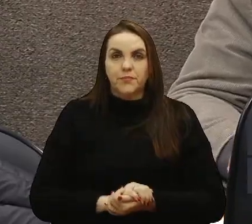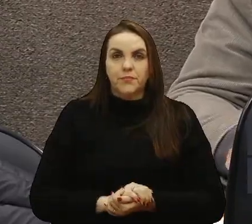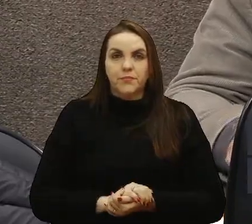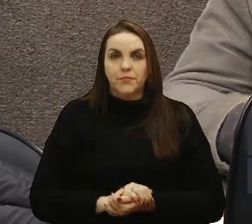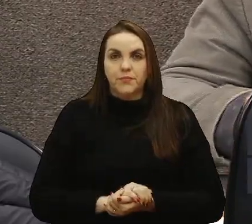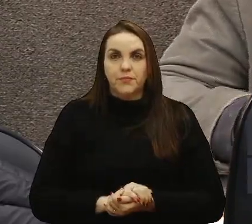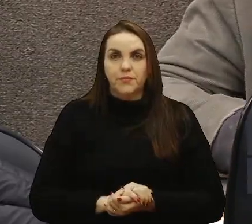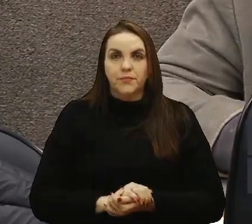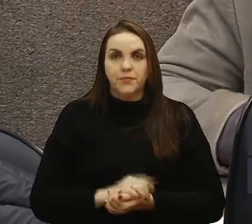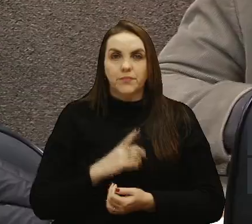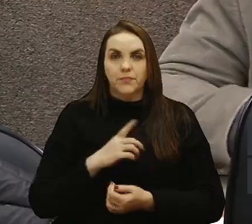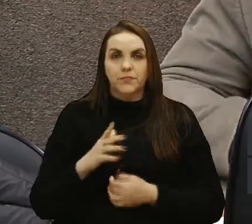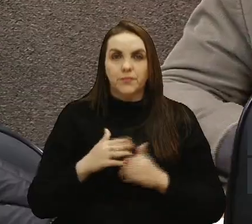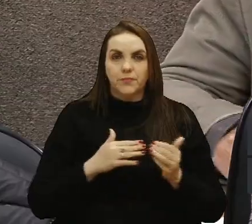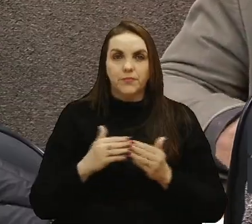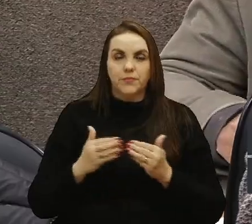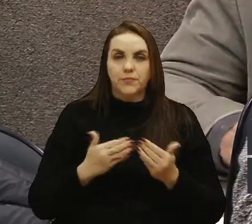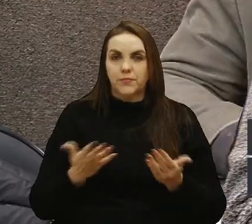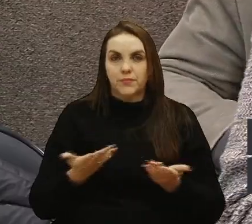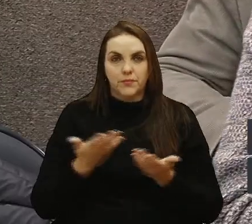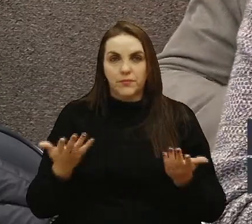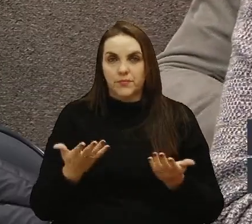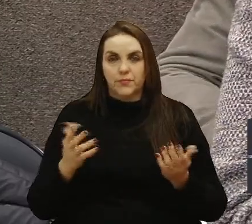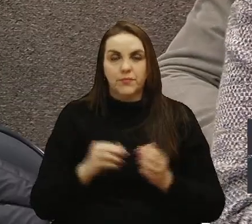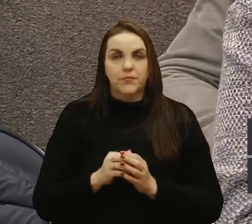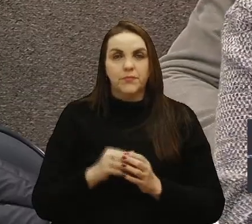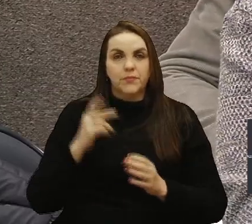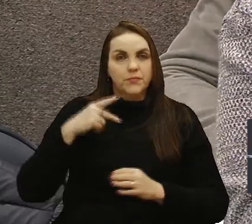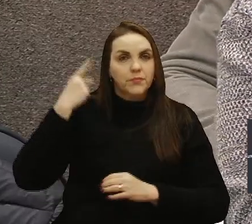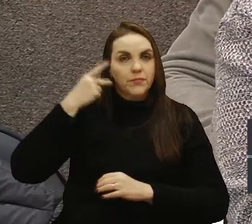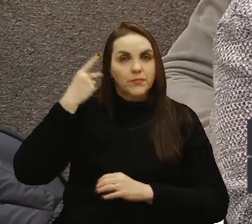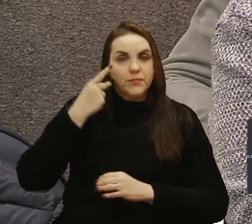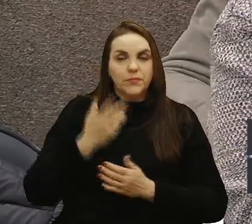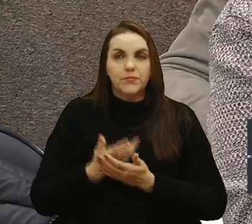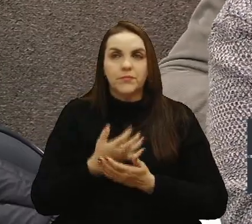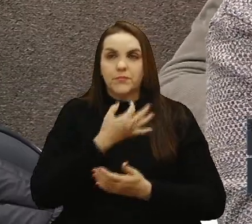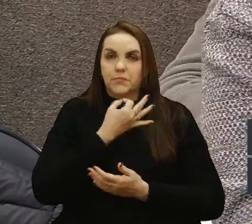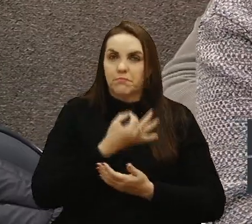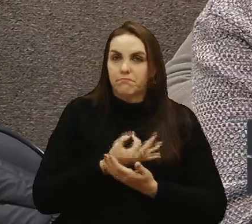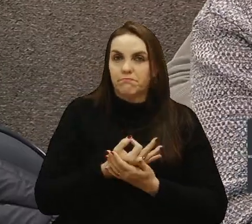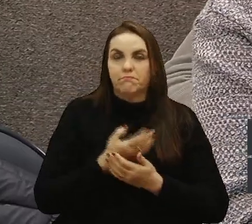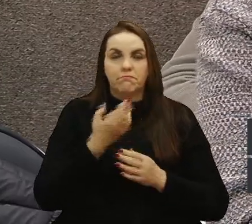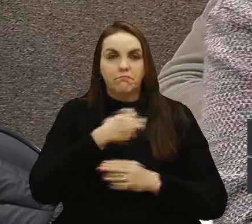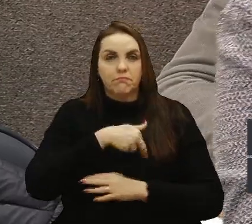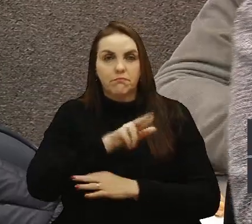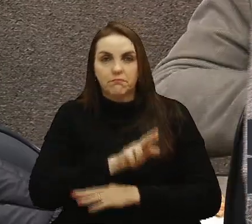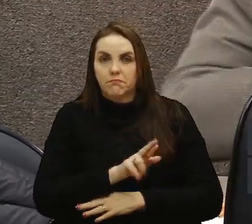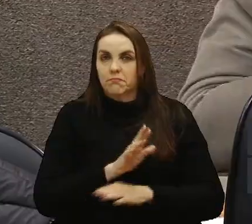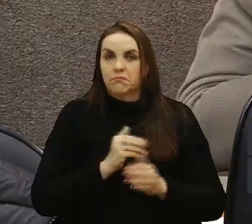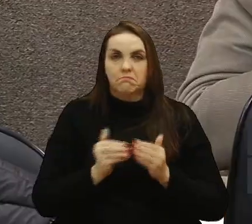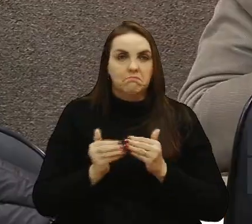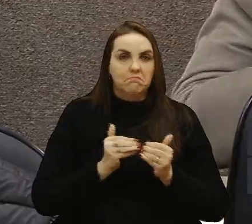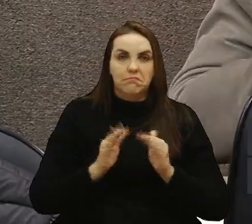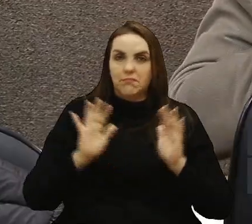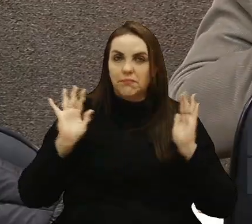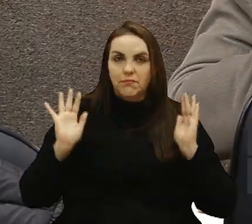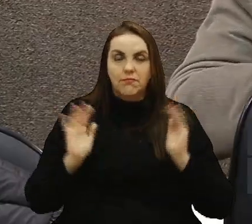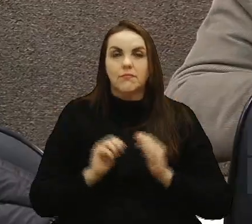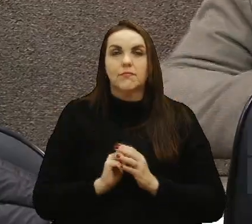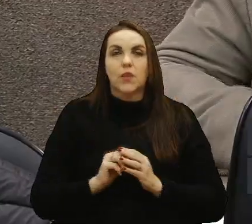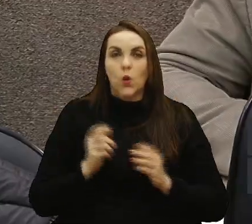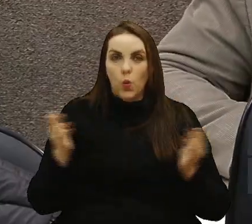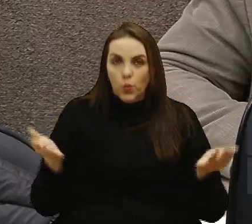independente de qual seja a sua posição política ou qual seja a sua religião, independente de tudo,